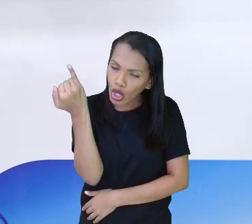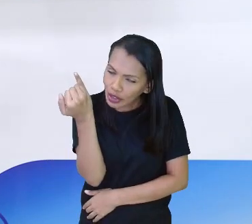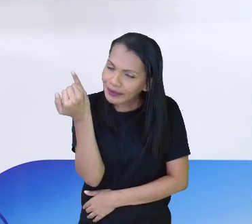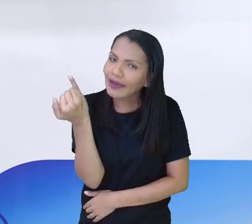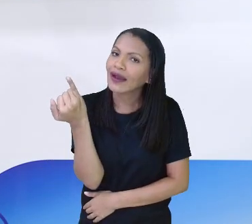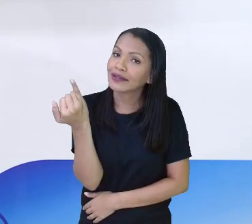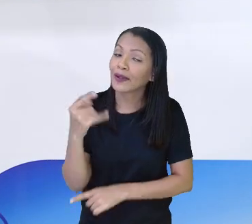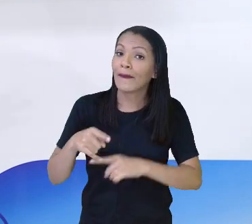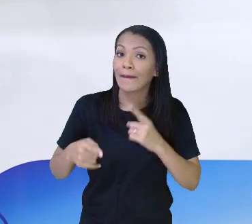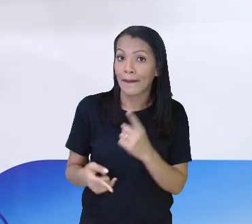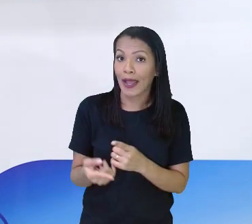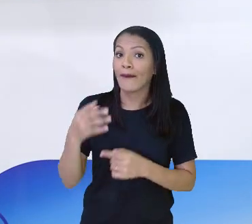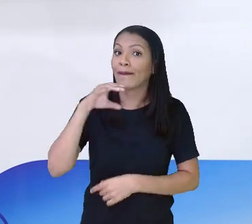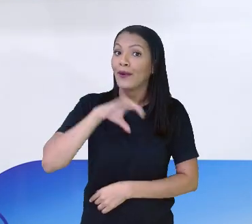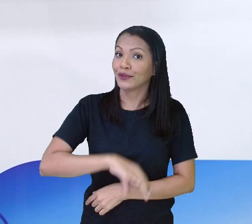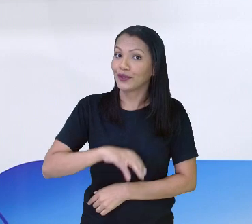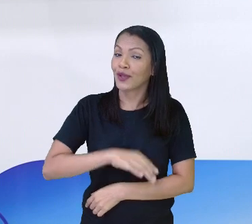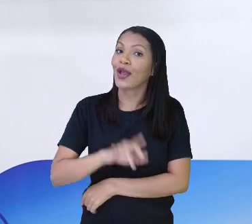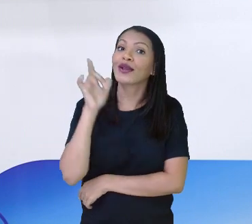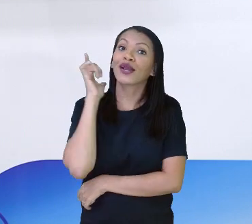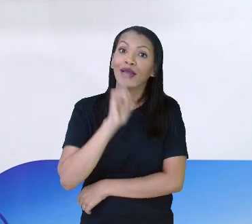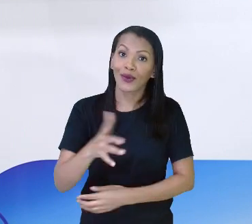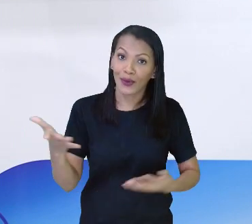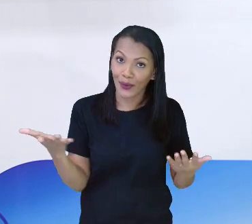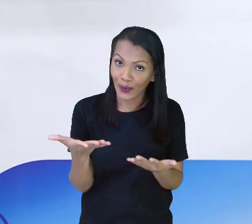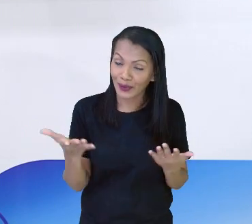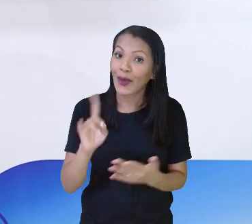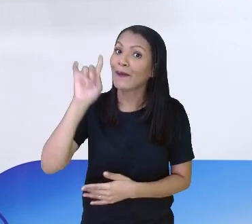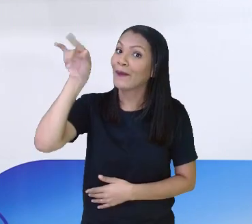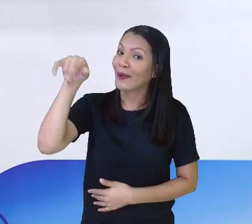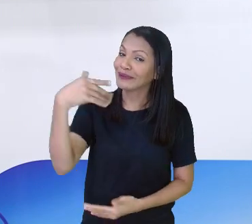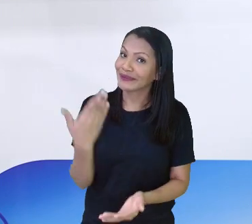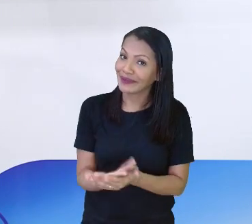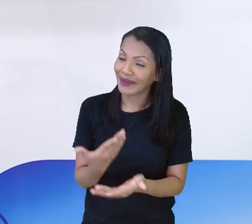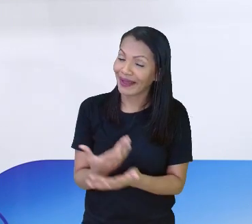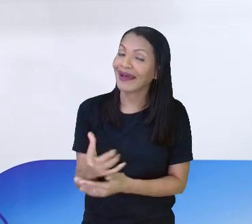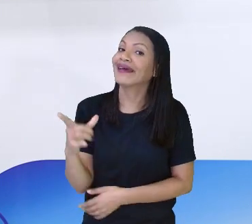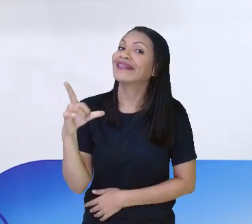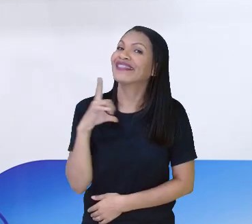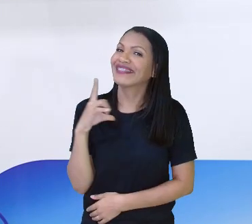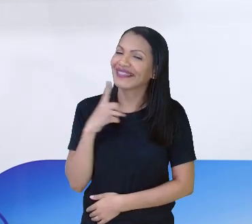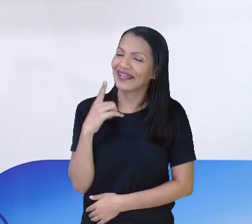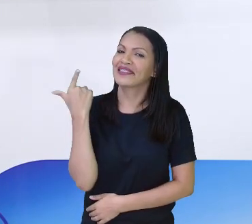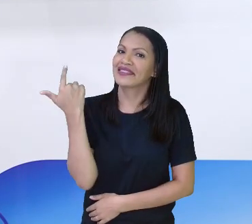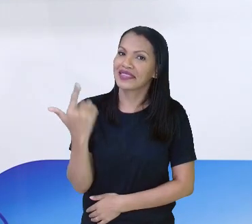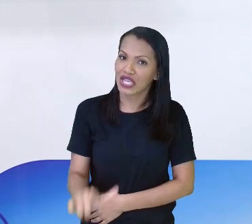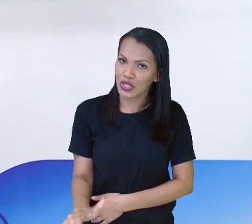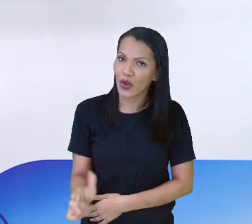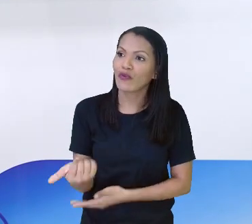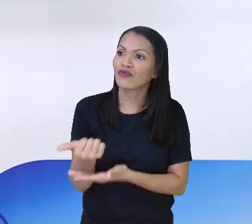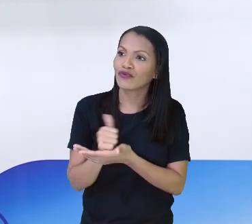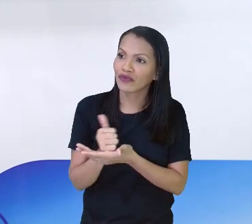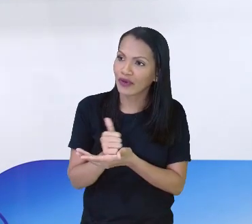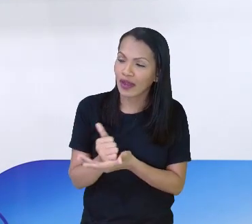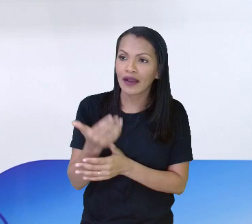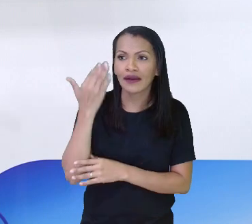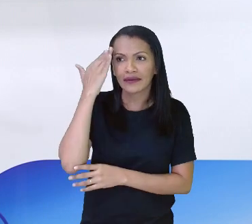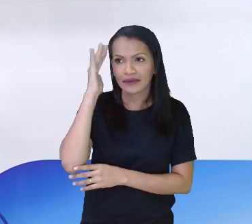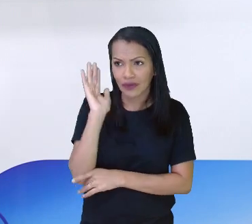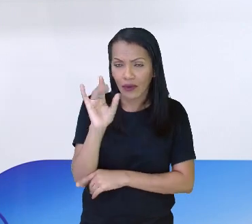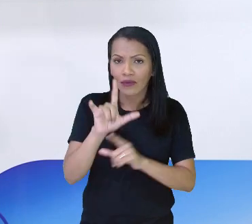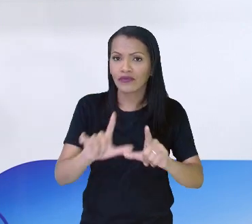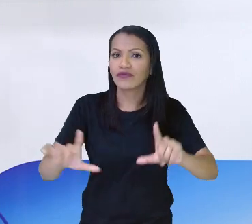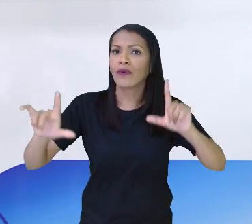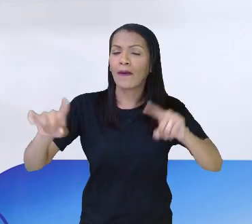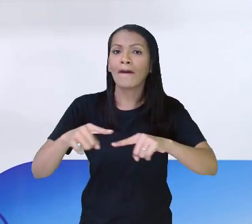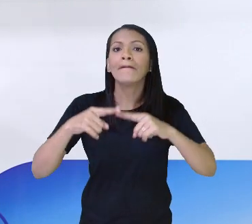Português ganhou por hoje. Mas vamos ter Ganhou. revanche. Vamos ter revanche. Não sei aí o que apareceu